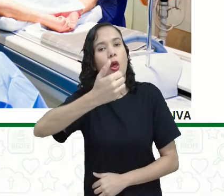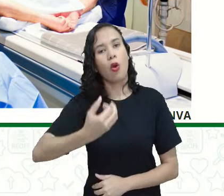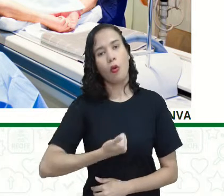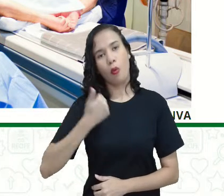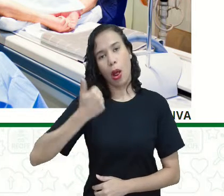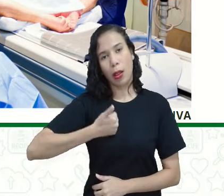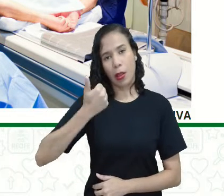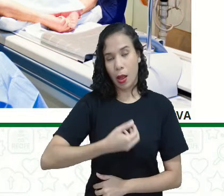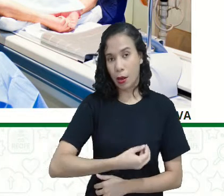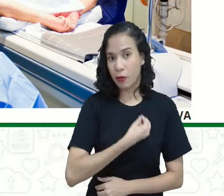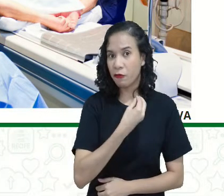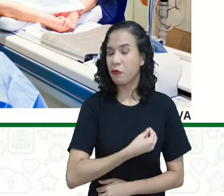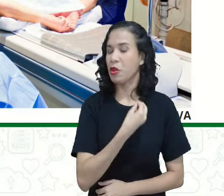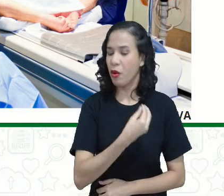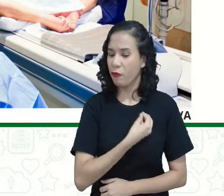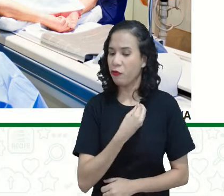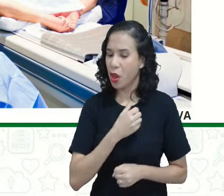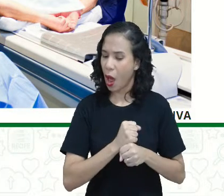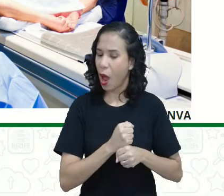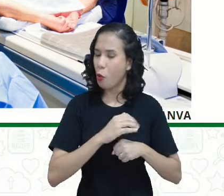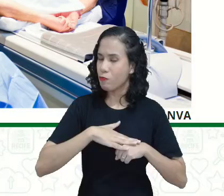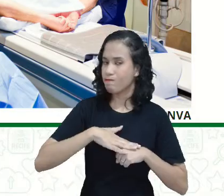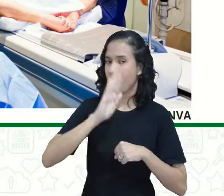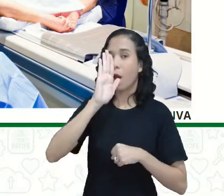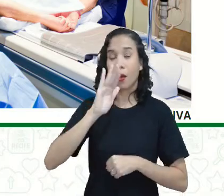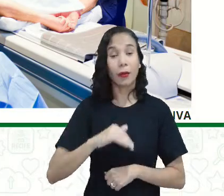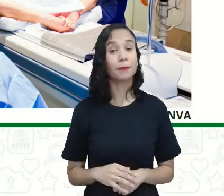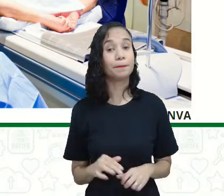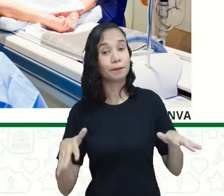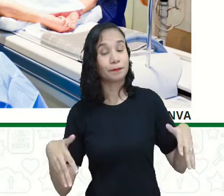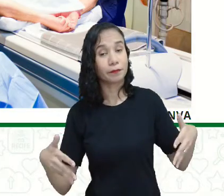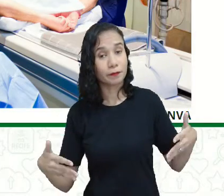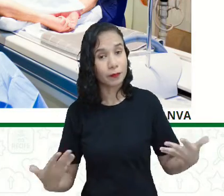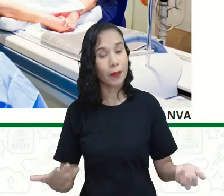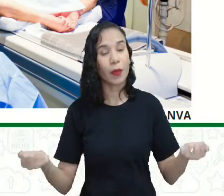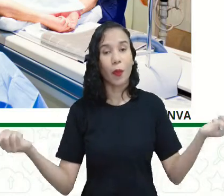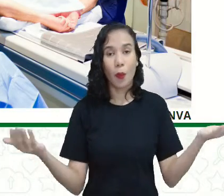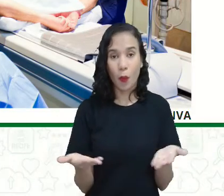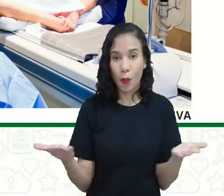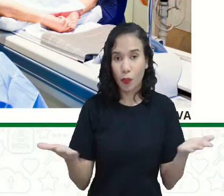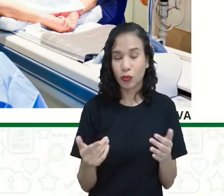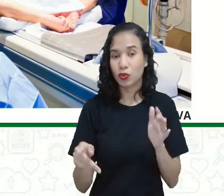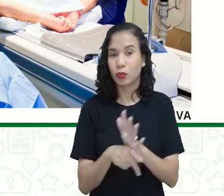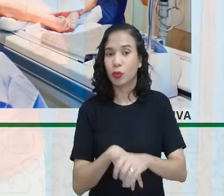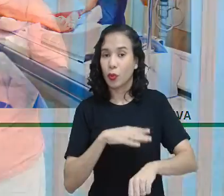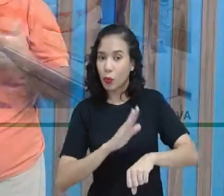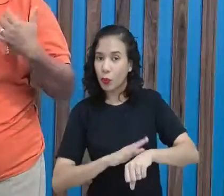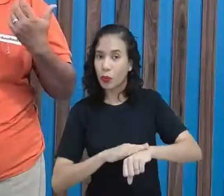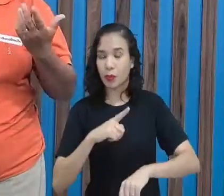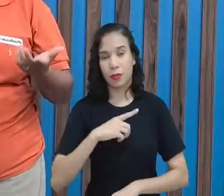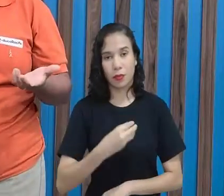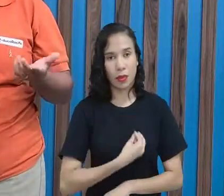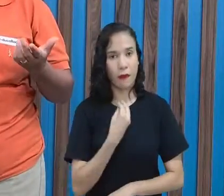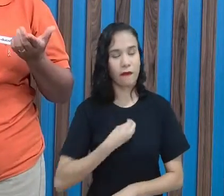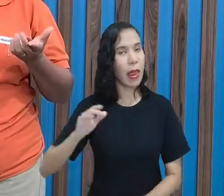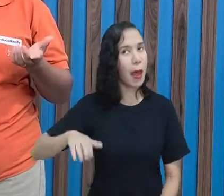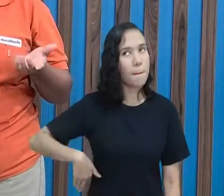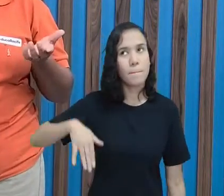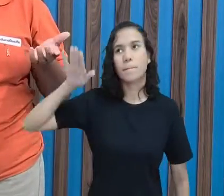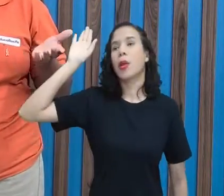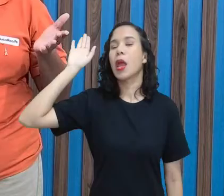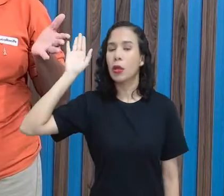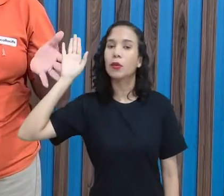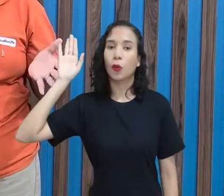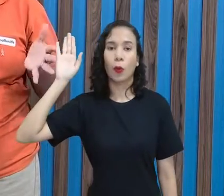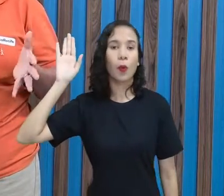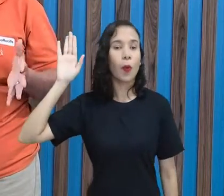vida e passam a viver por mais tempo. Então, hoje, o tempo de vida aumentou, a expectativa